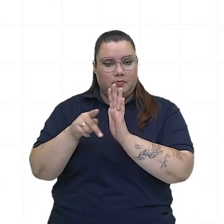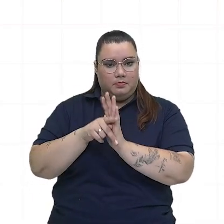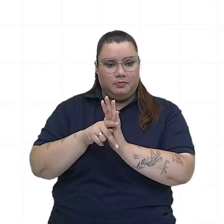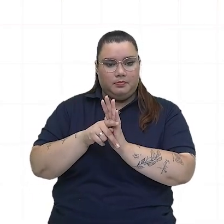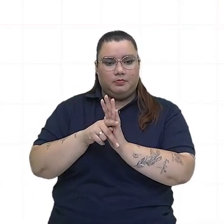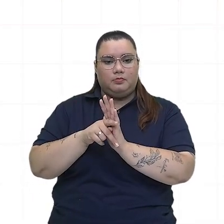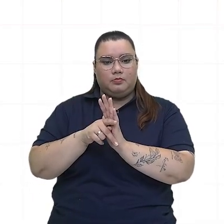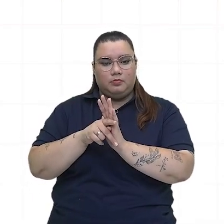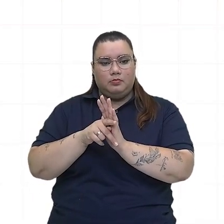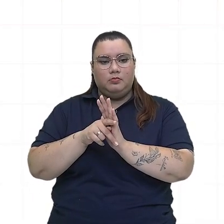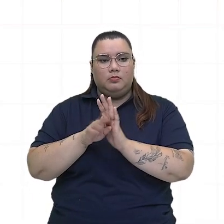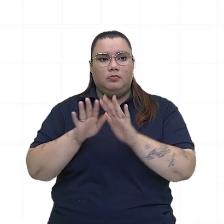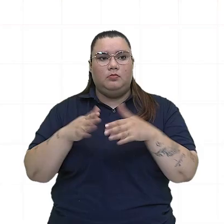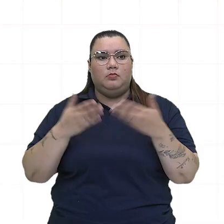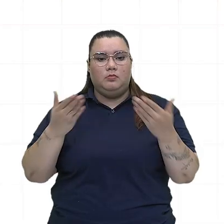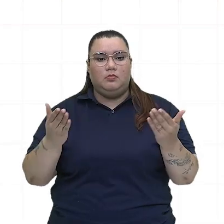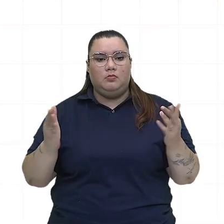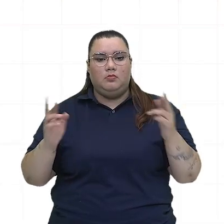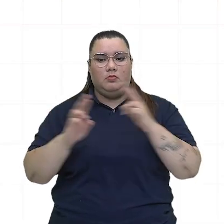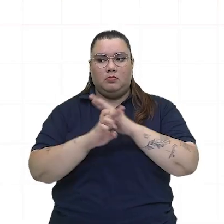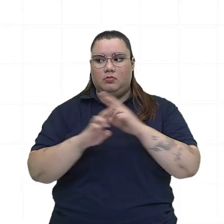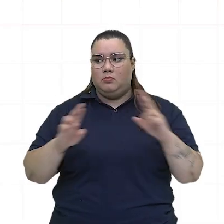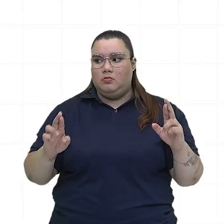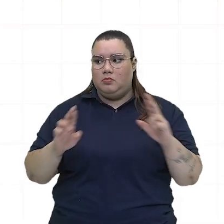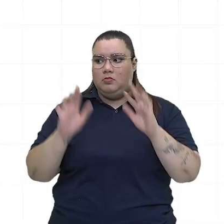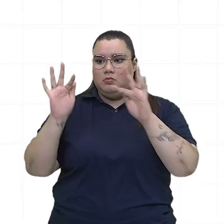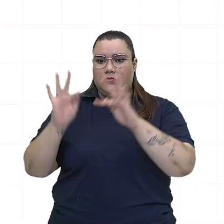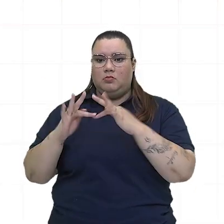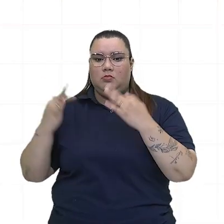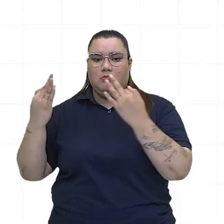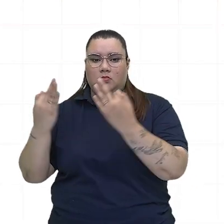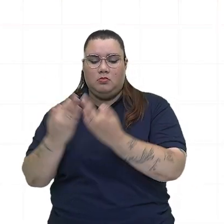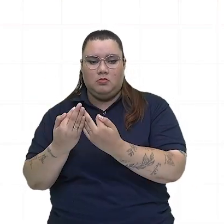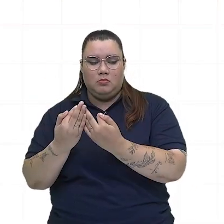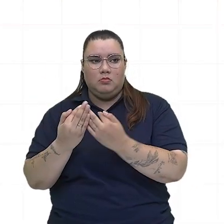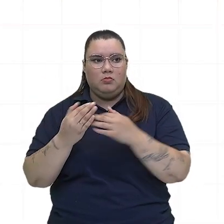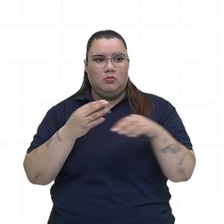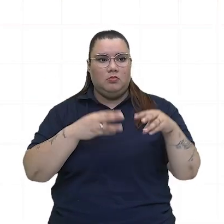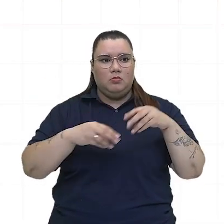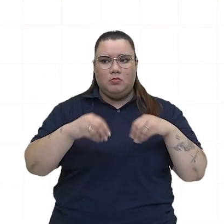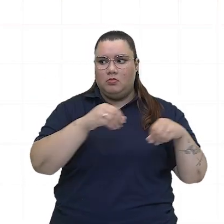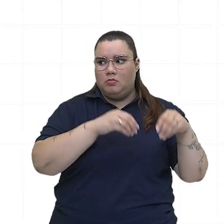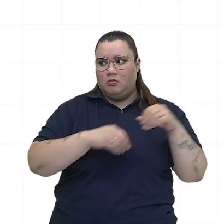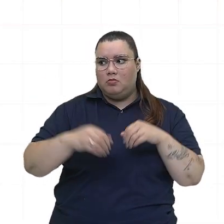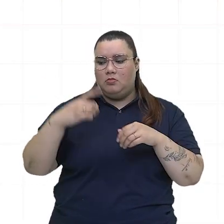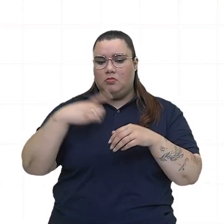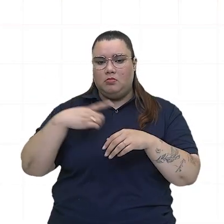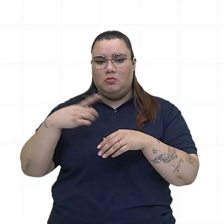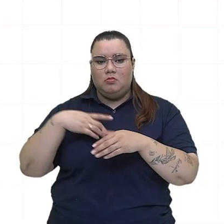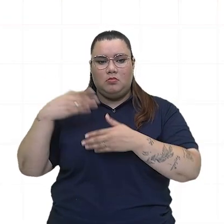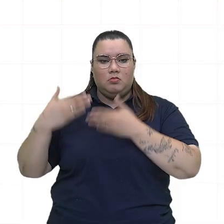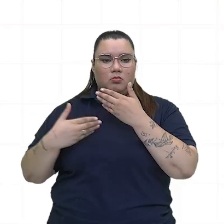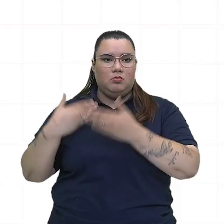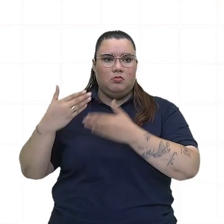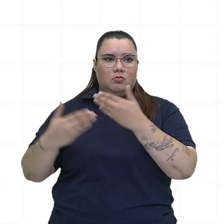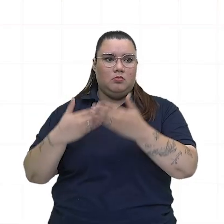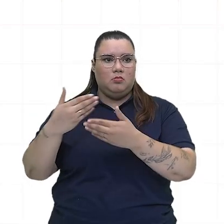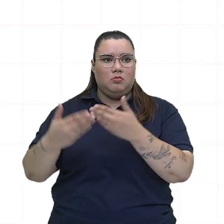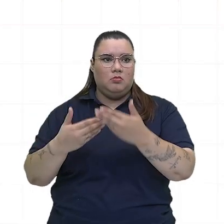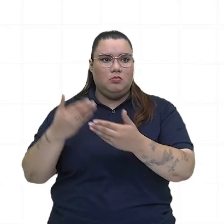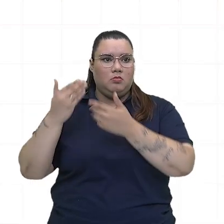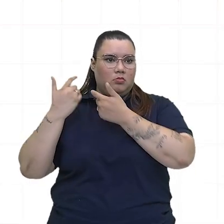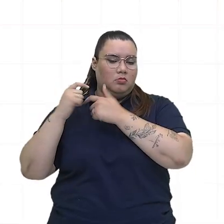propriedade rural. Então, a relação entre a família e a terra, ela perdura